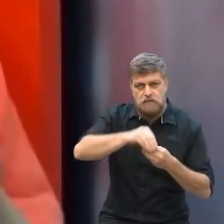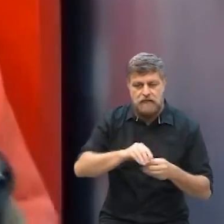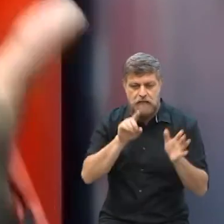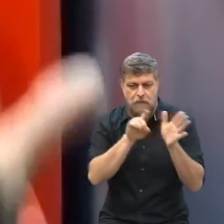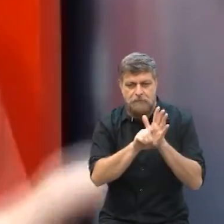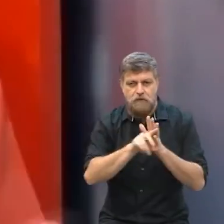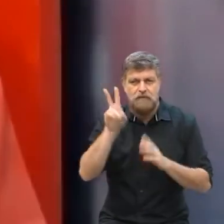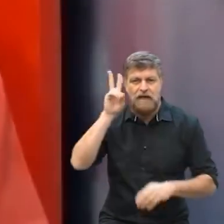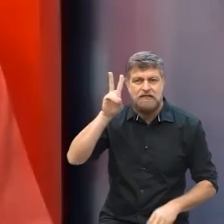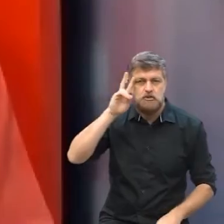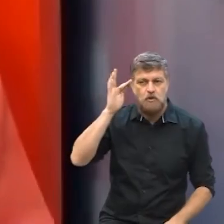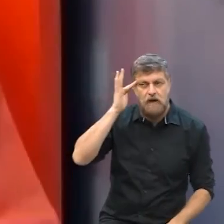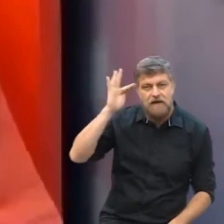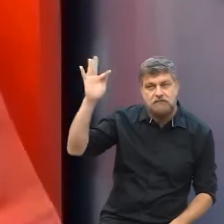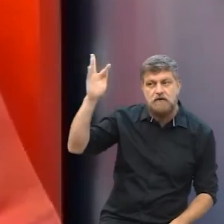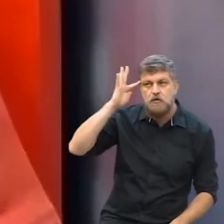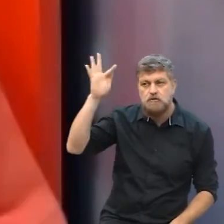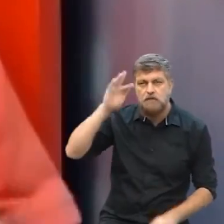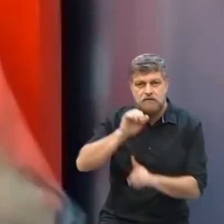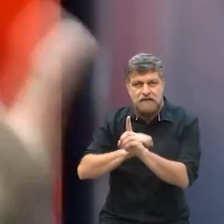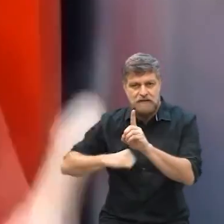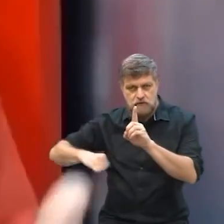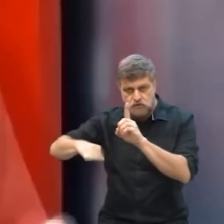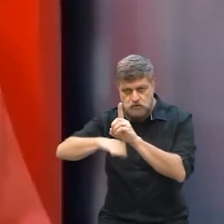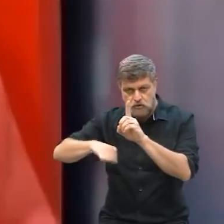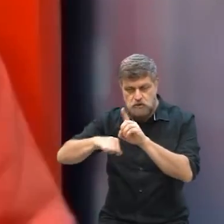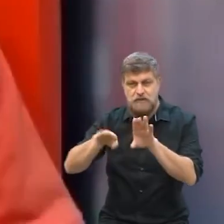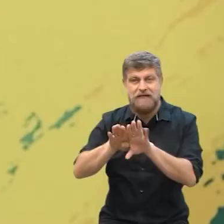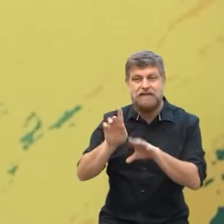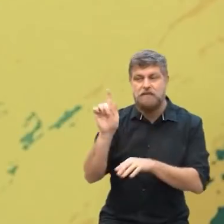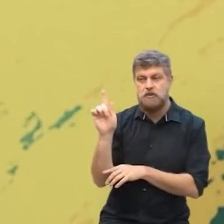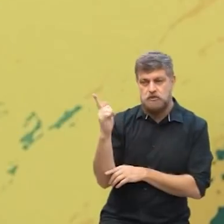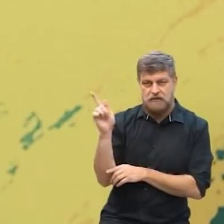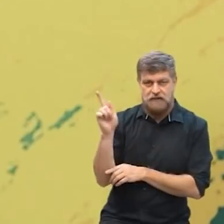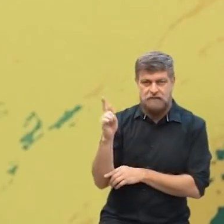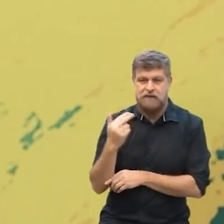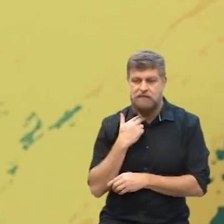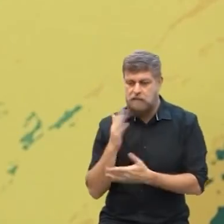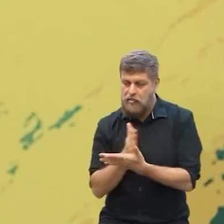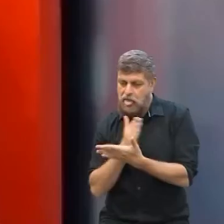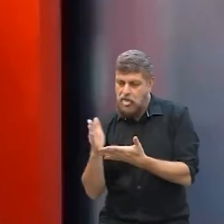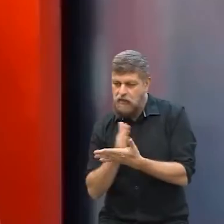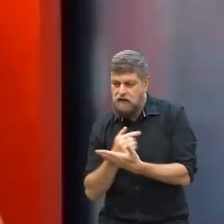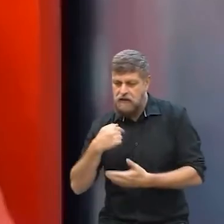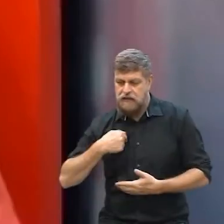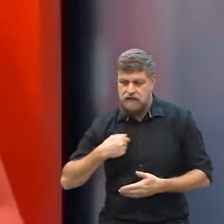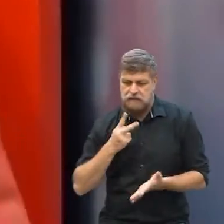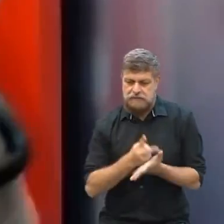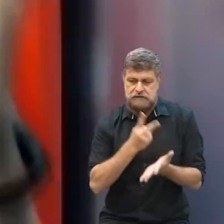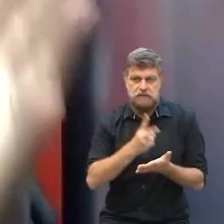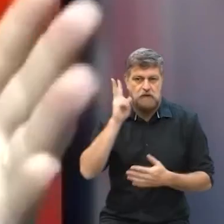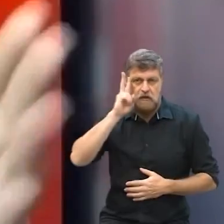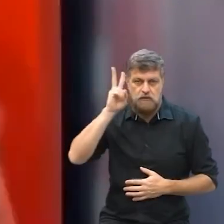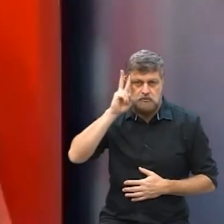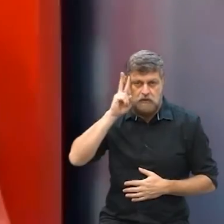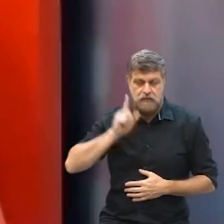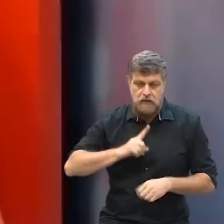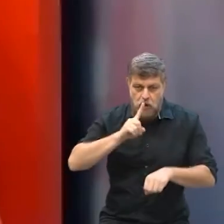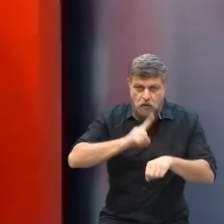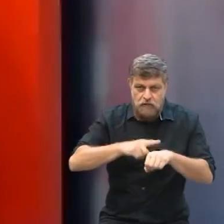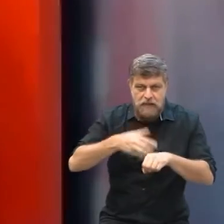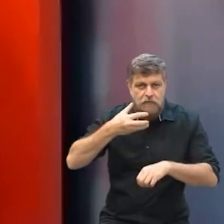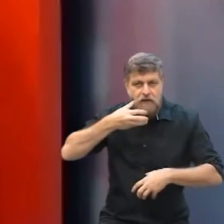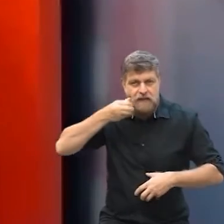história, filosofia, sociologia e geografia. Então, não tem como falar assim, eu só vou fazer as de história. Não, vai ter que separar um tempo